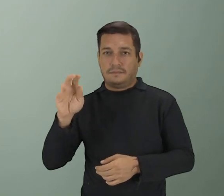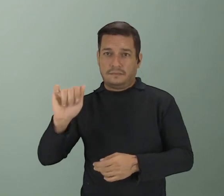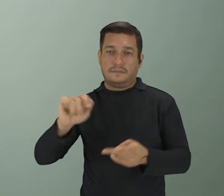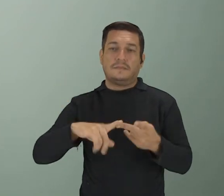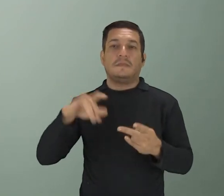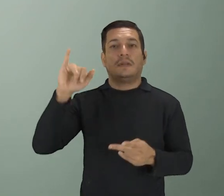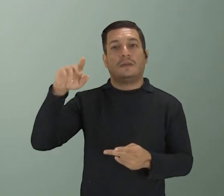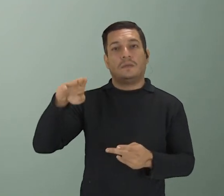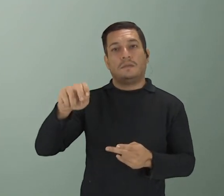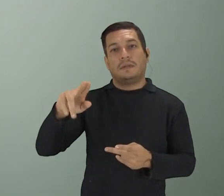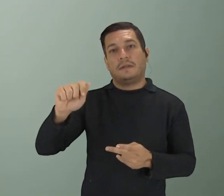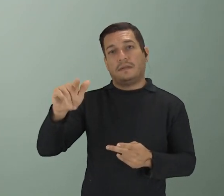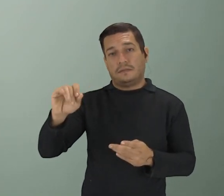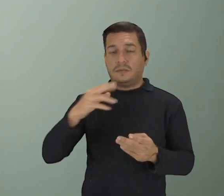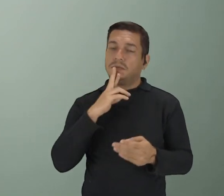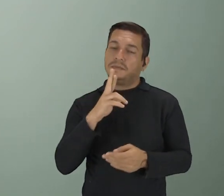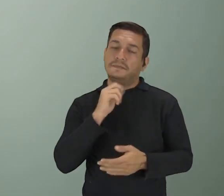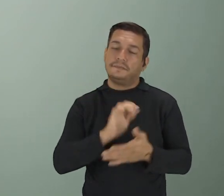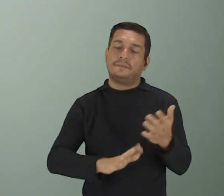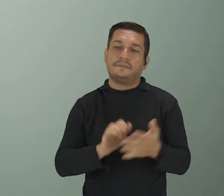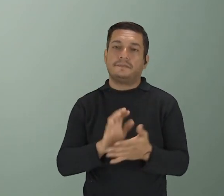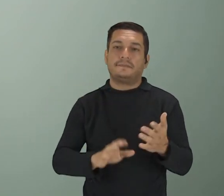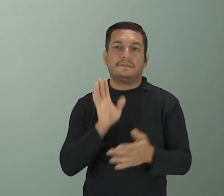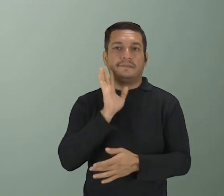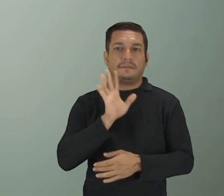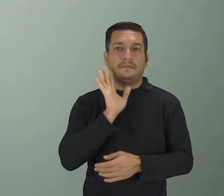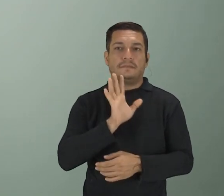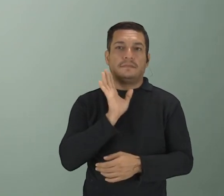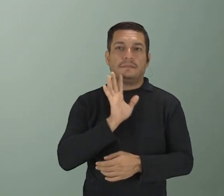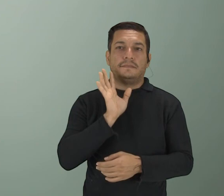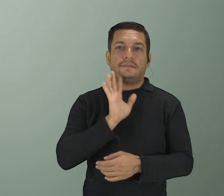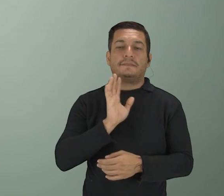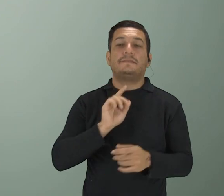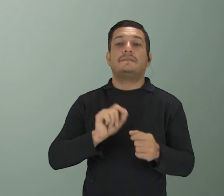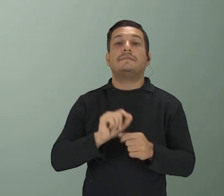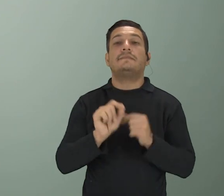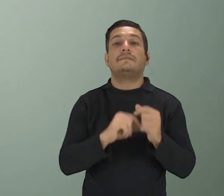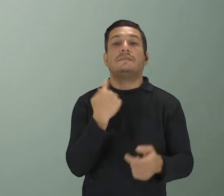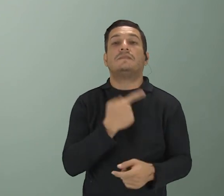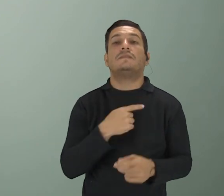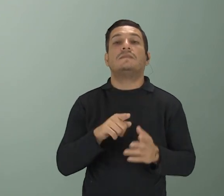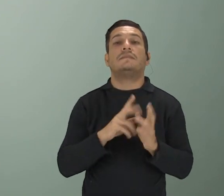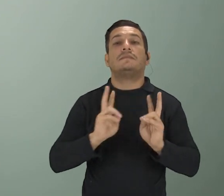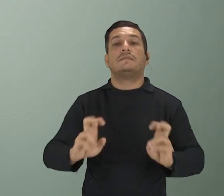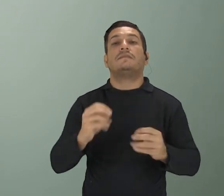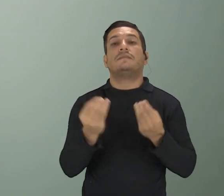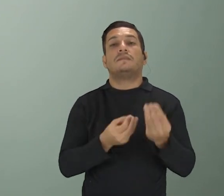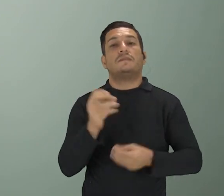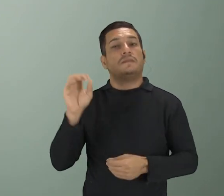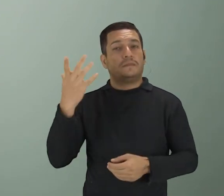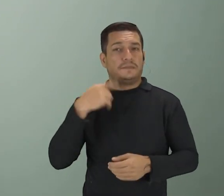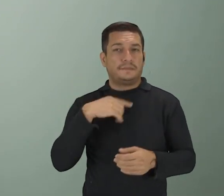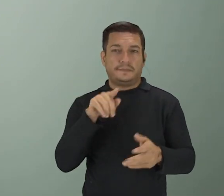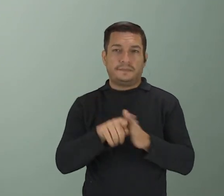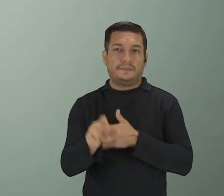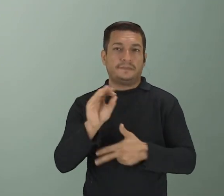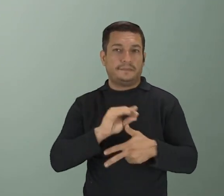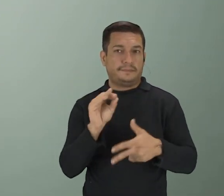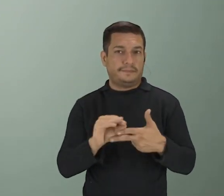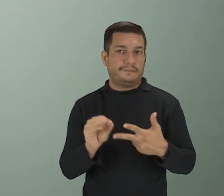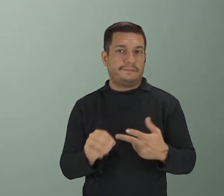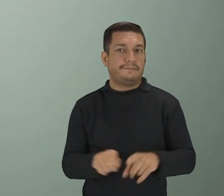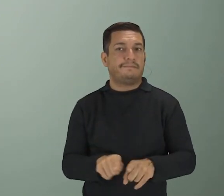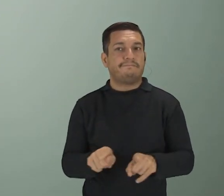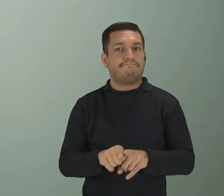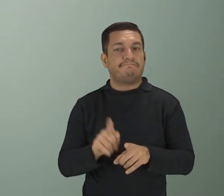iluminação. Resolvemos uma atividade aí muito legal, que fez a gente perceber como é que funciona uma questão de Enem, né?